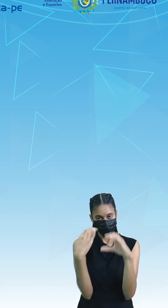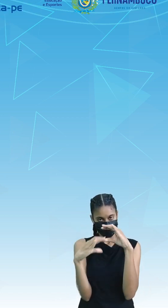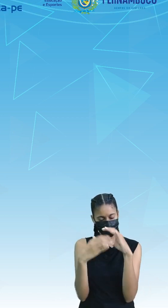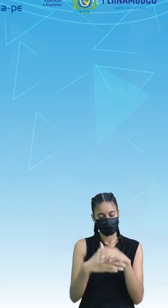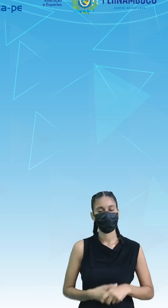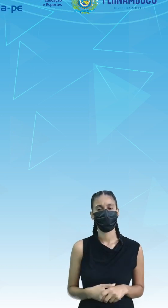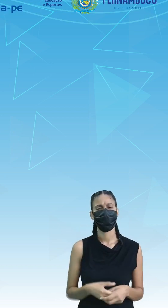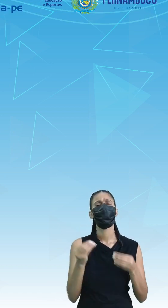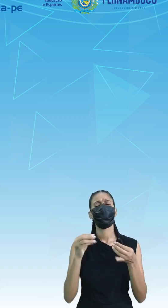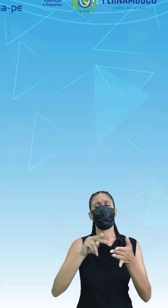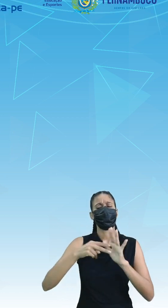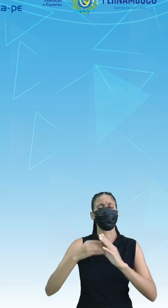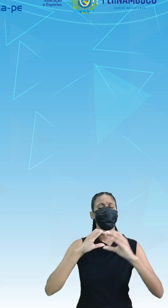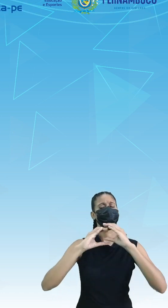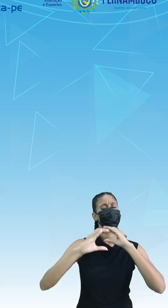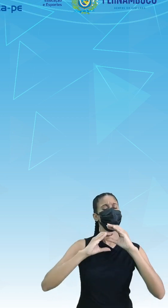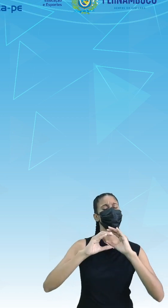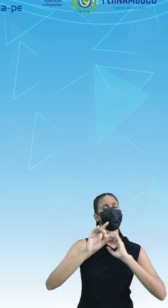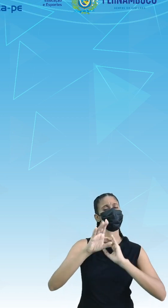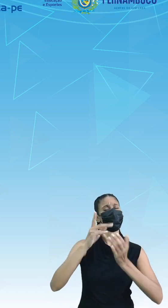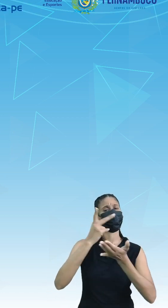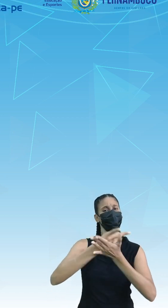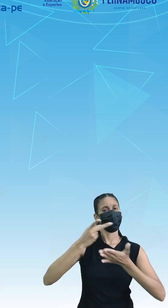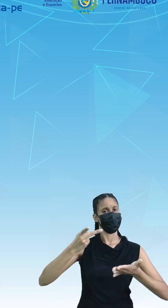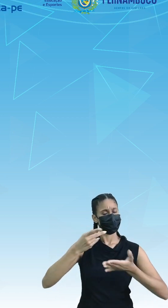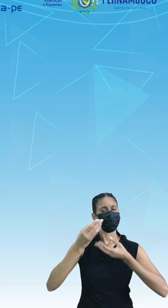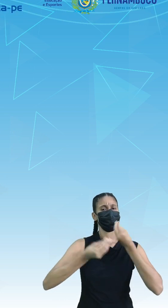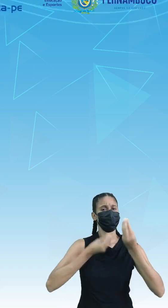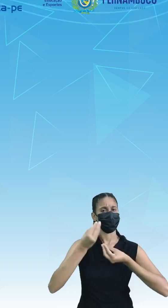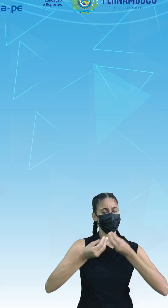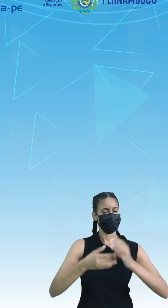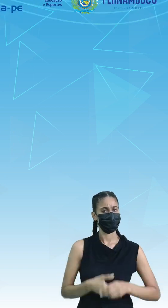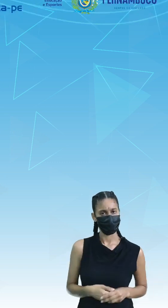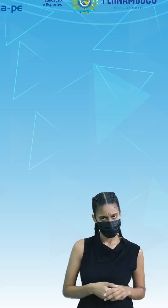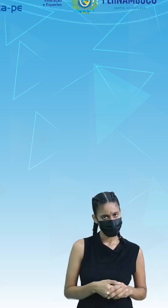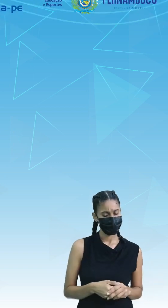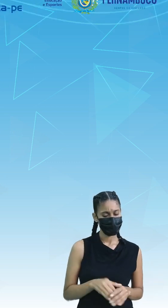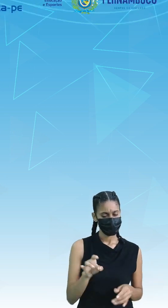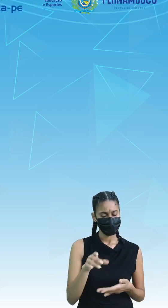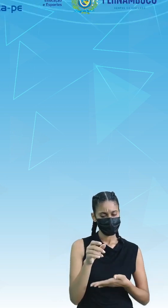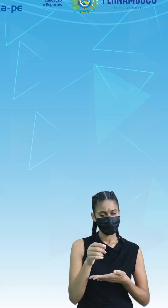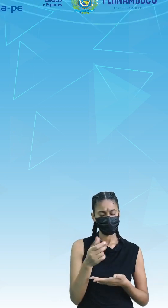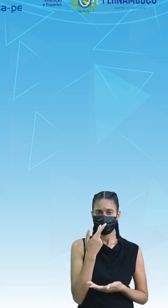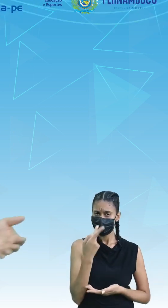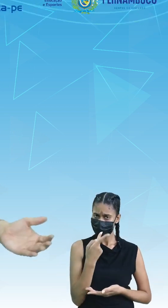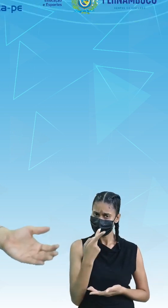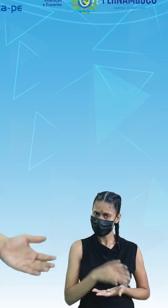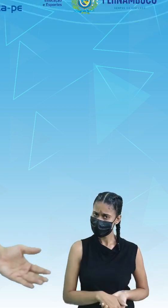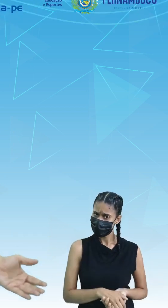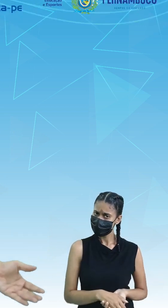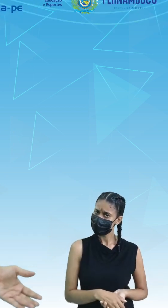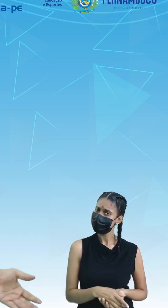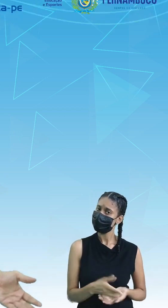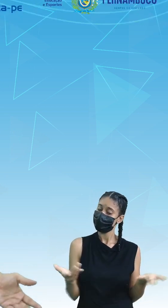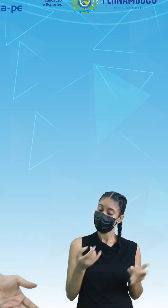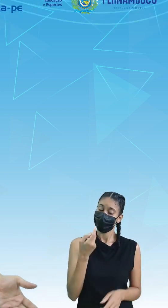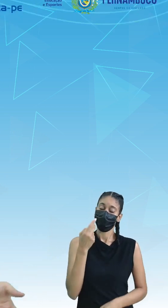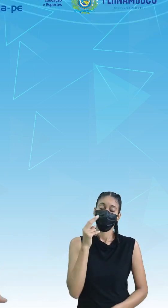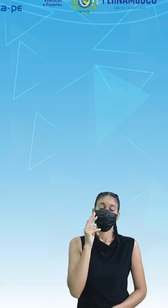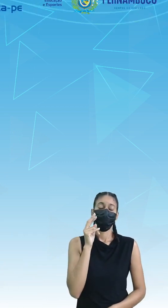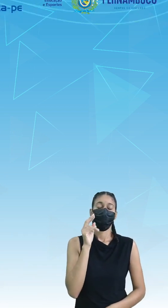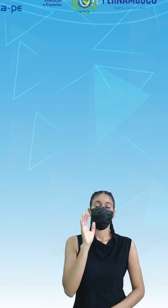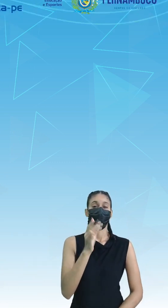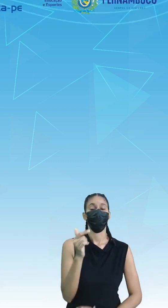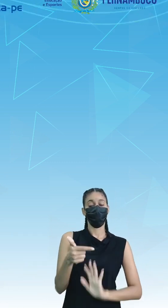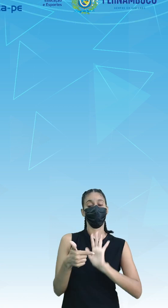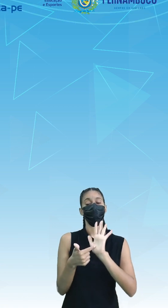será que a comunicação ela só ocorre, certo, de forma com a questão linguística da fala? Eu acabei de dizer que não. Então